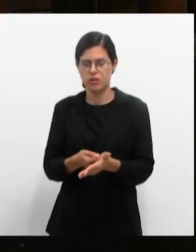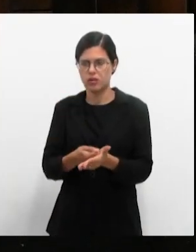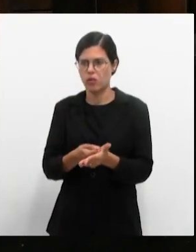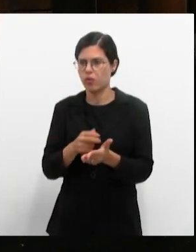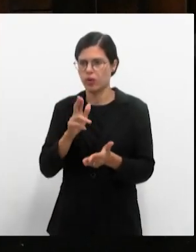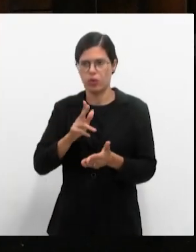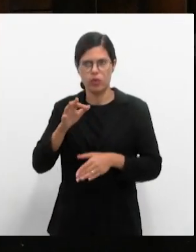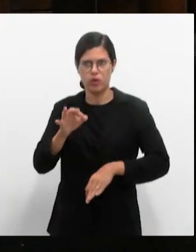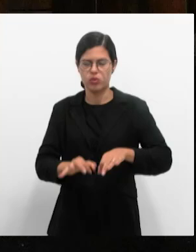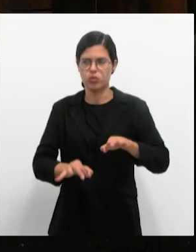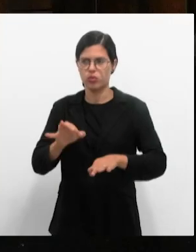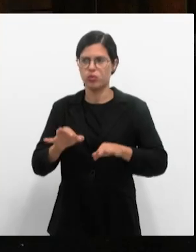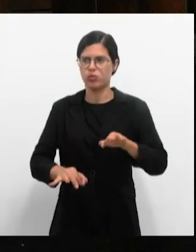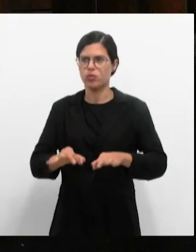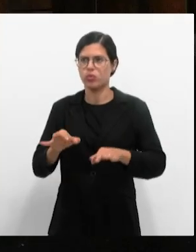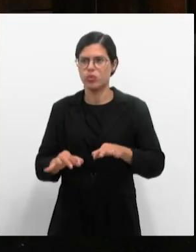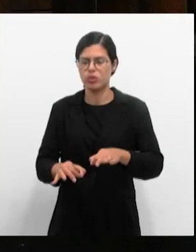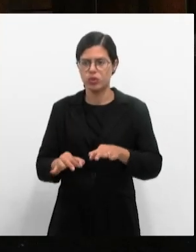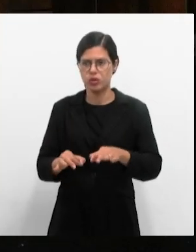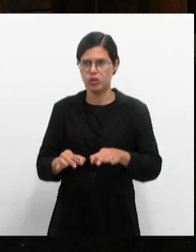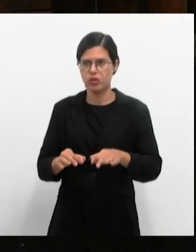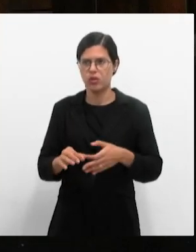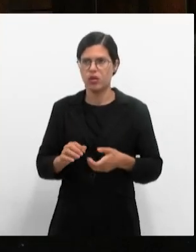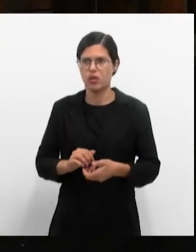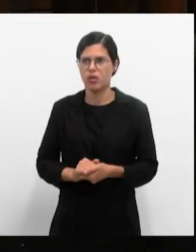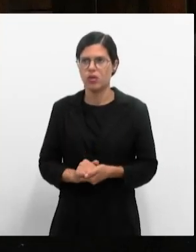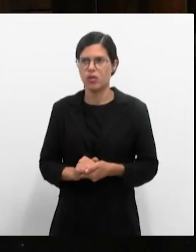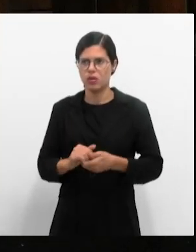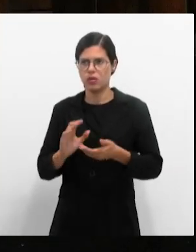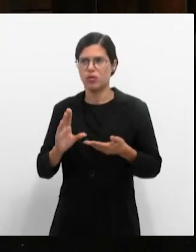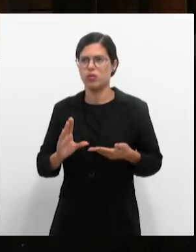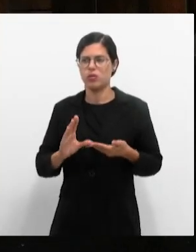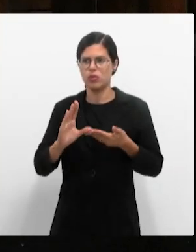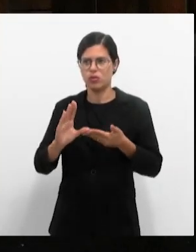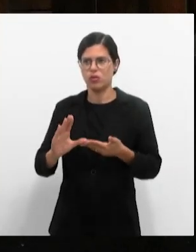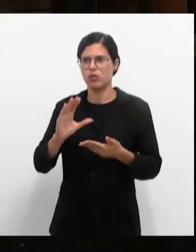injusta e desastrosa do Conselho